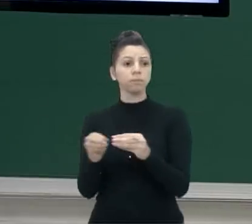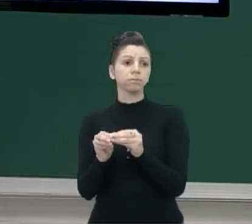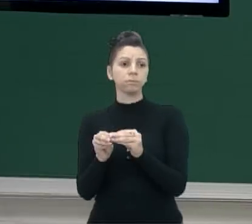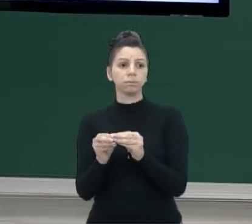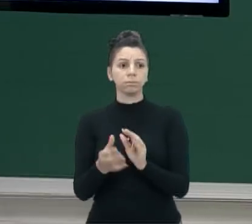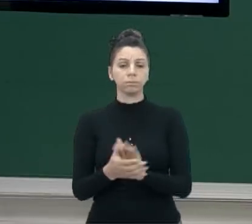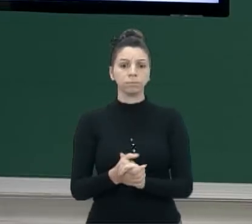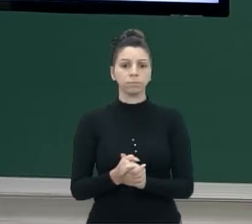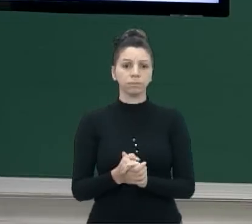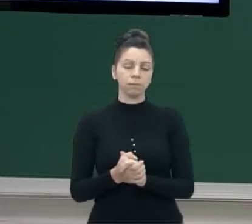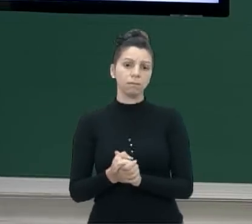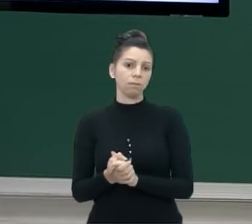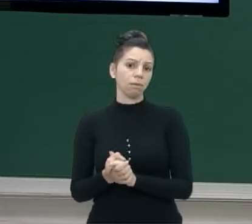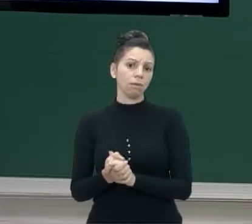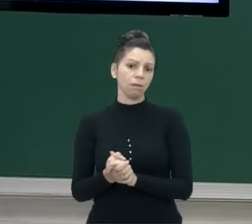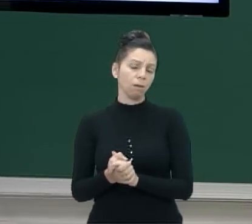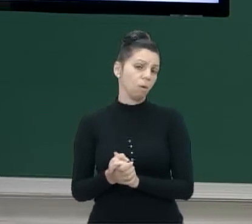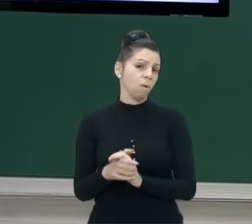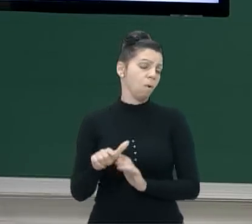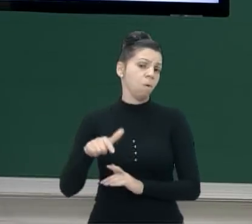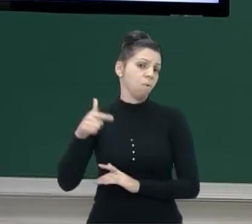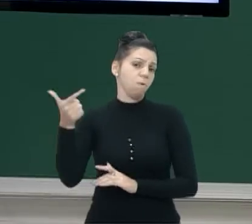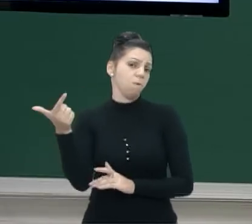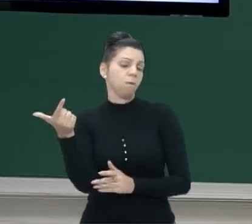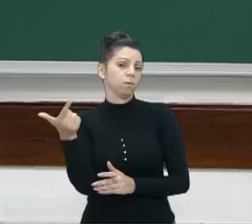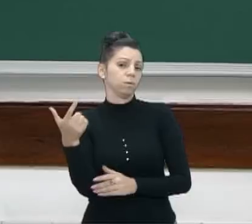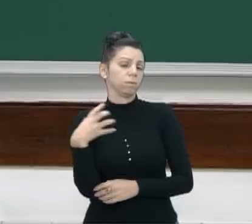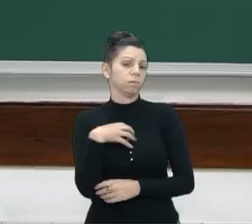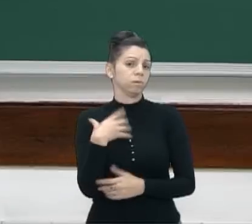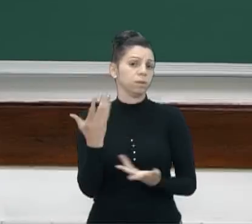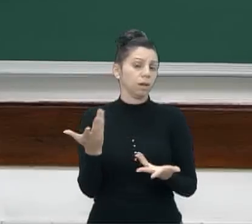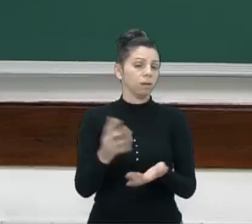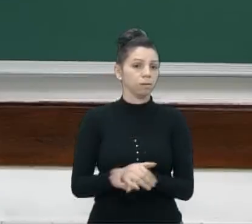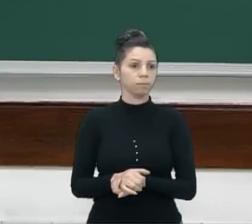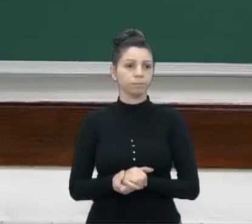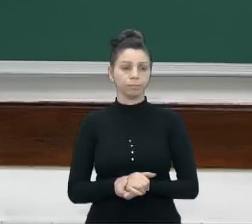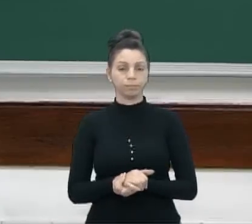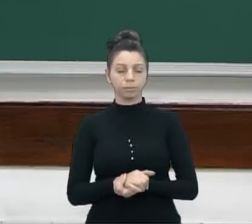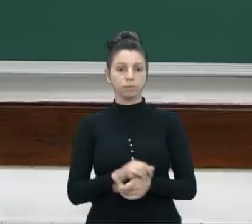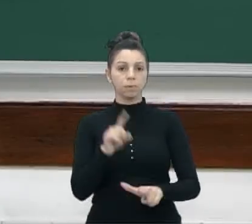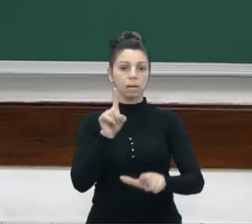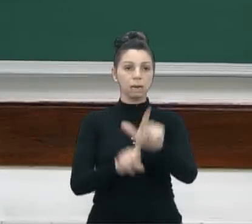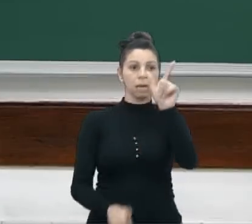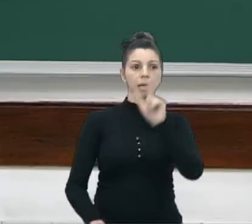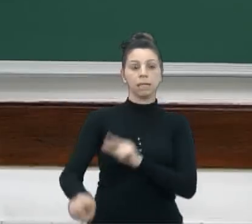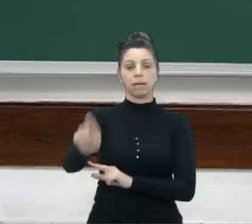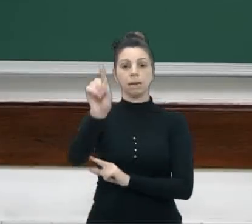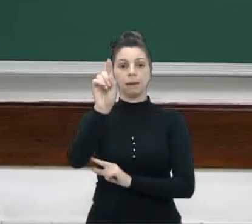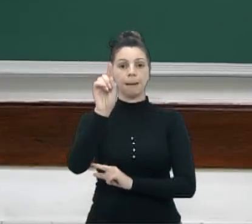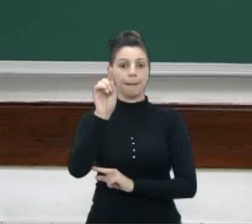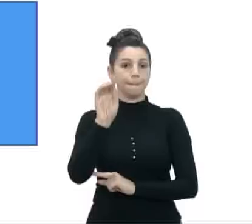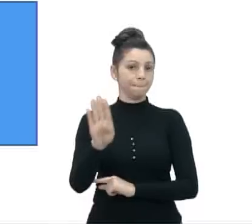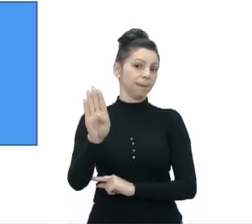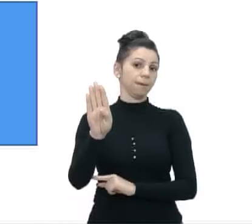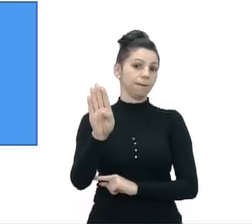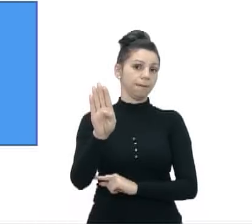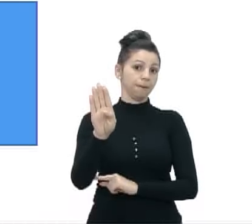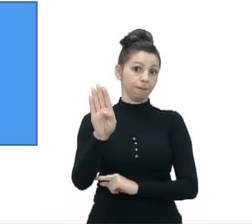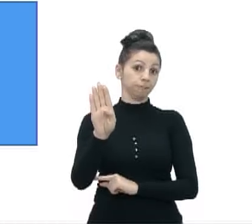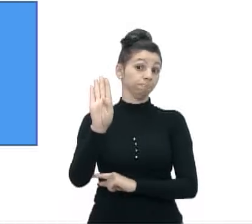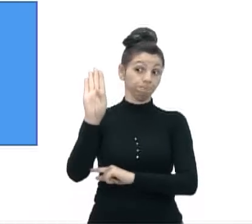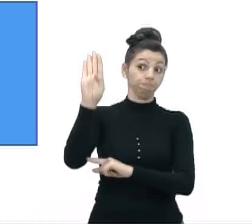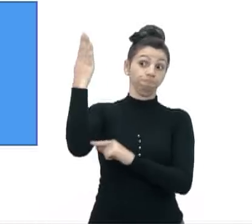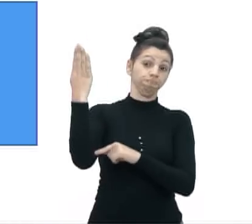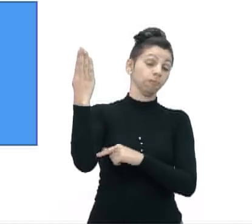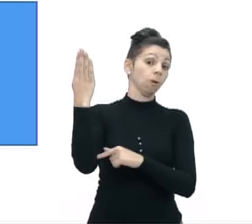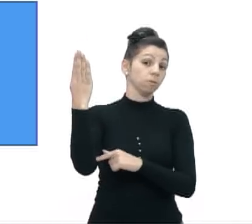simplificando ou pensaram de um outro jeito? Vamos ver? A letra B, já sei que é falsa. Por